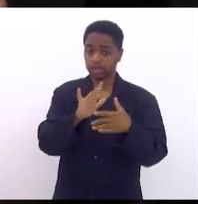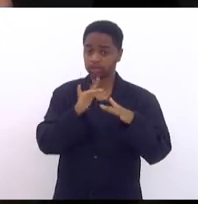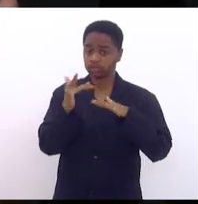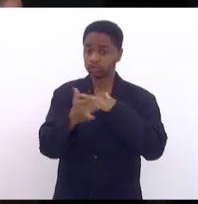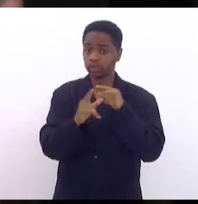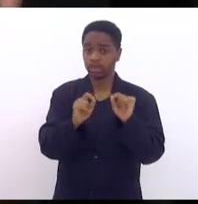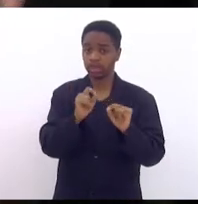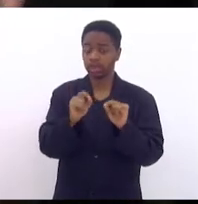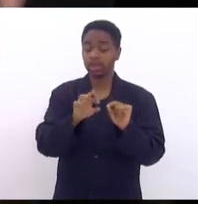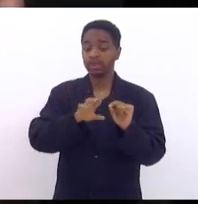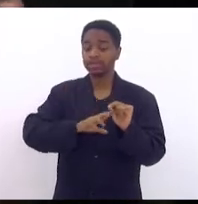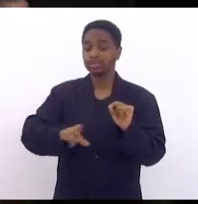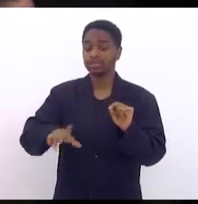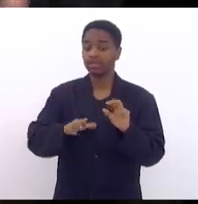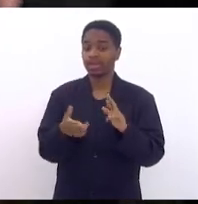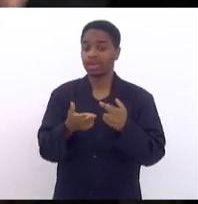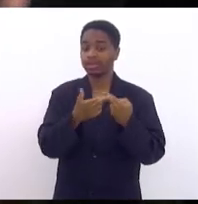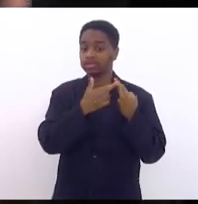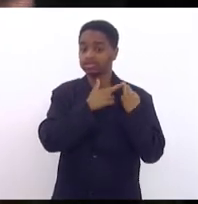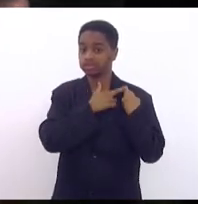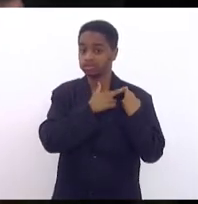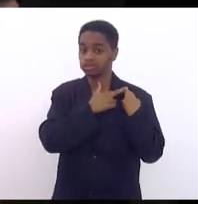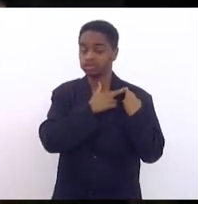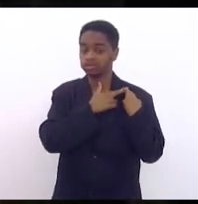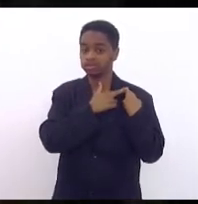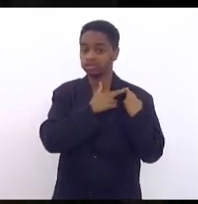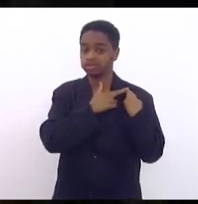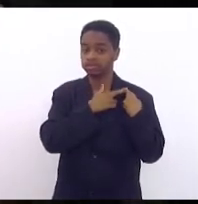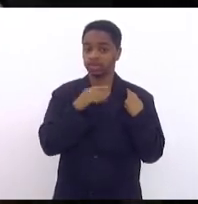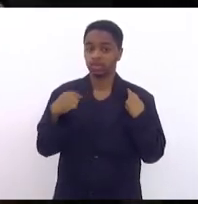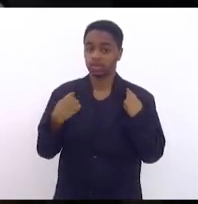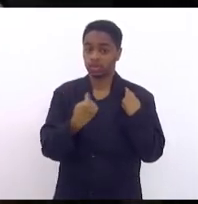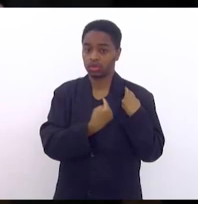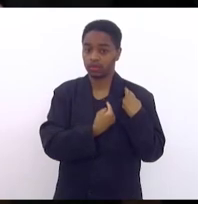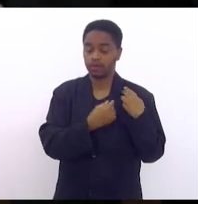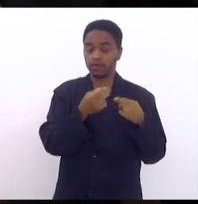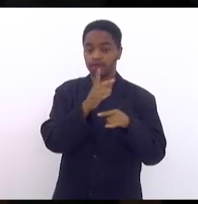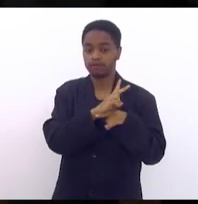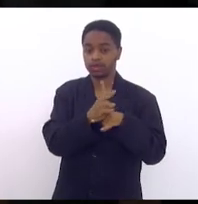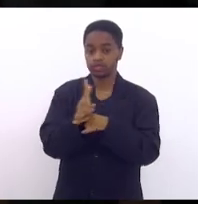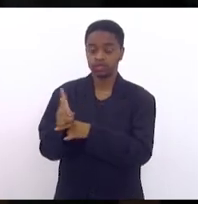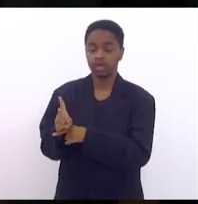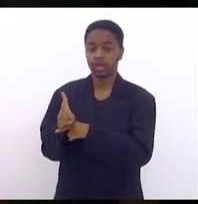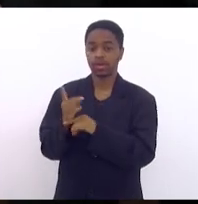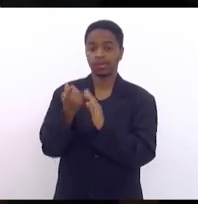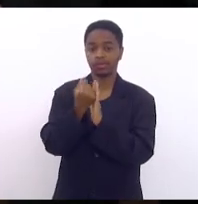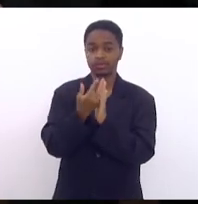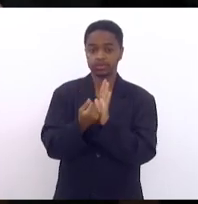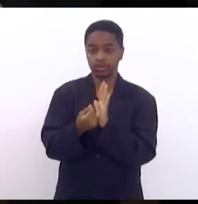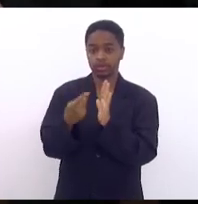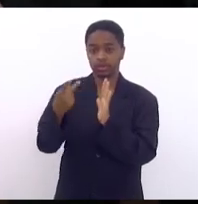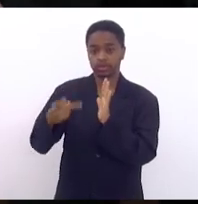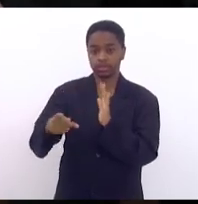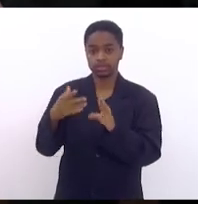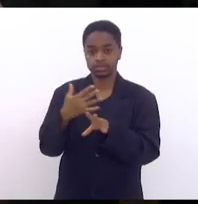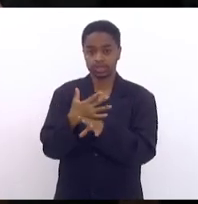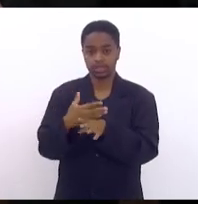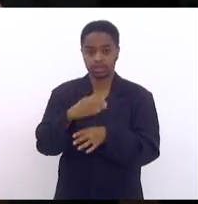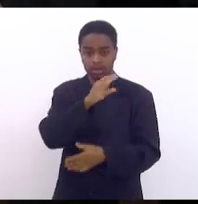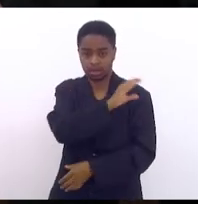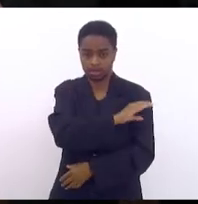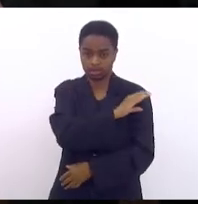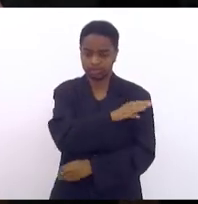é competência do parlamento estadual fiscalizar as finanças do município de Campos.